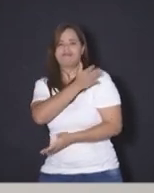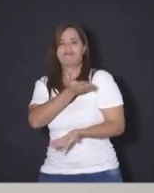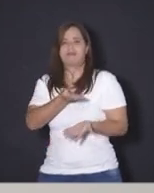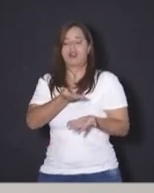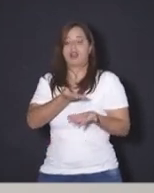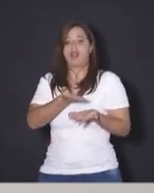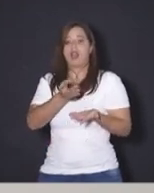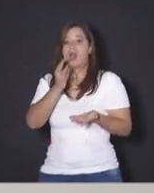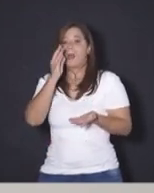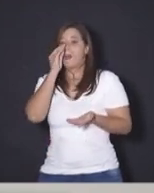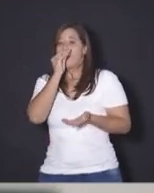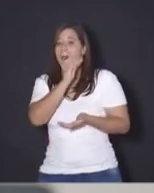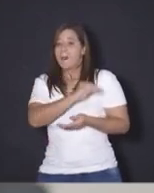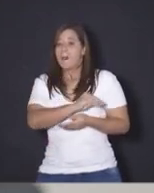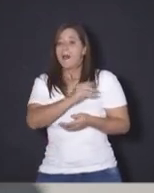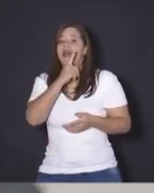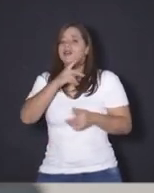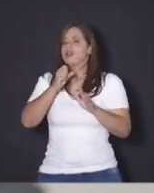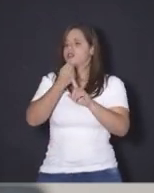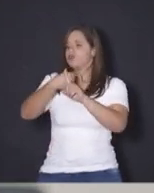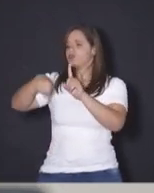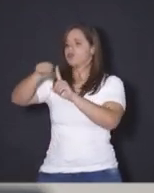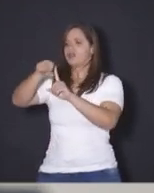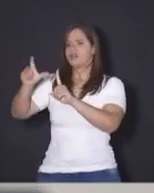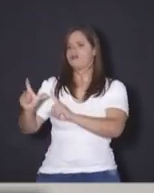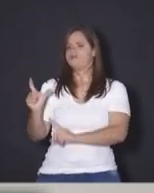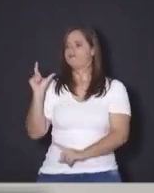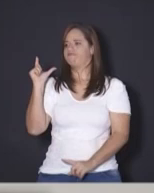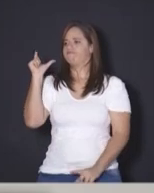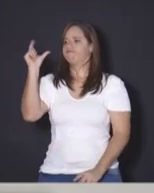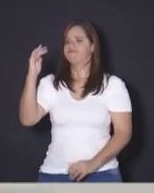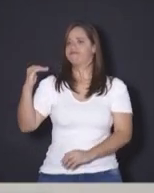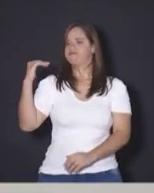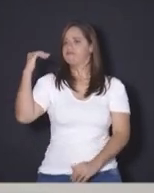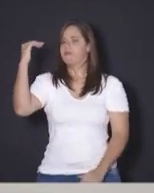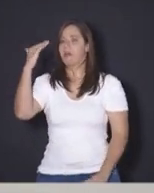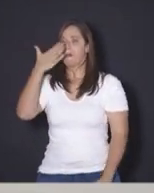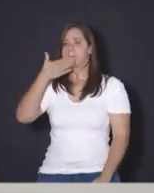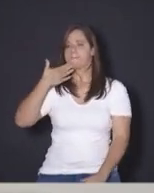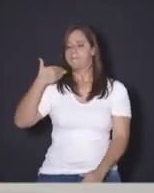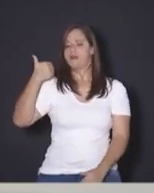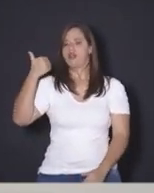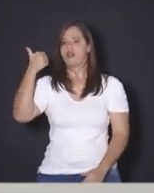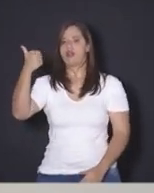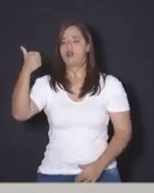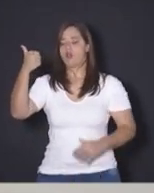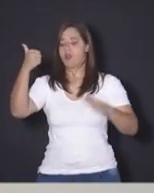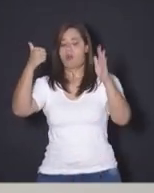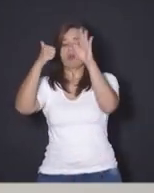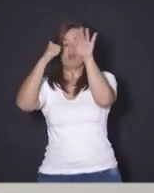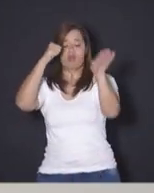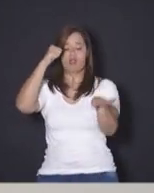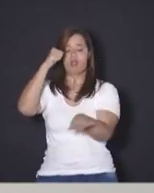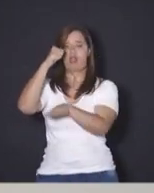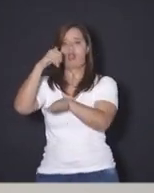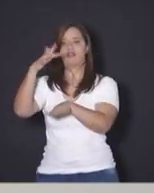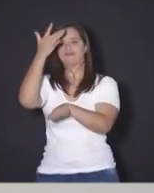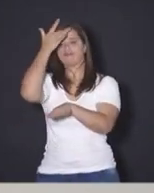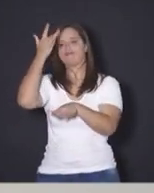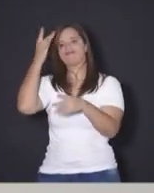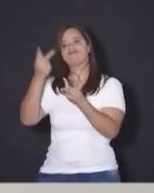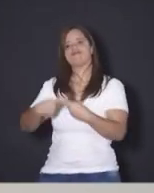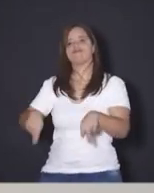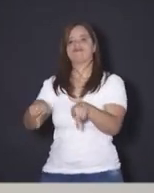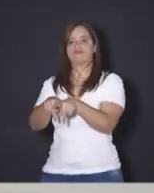da sociedade sempre se considera como melhor em relação aos outros